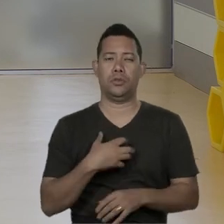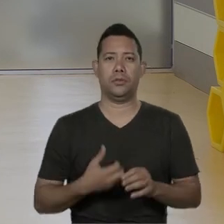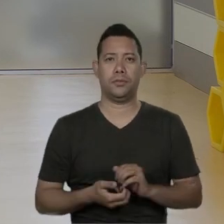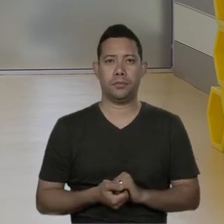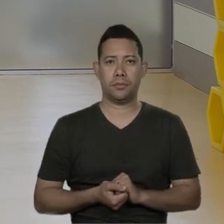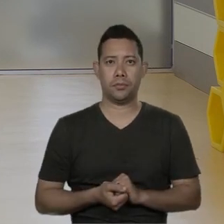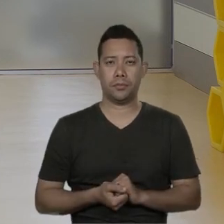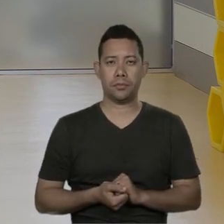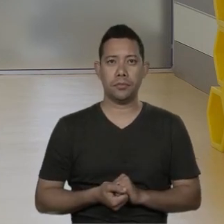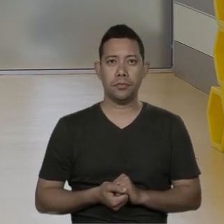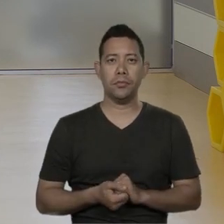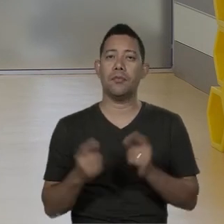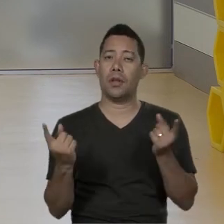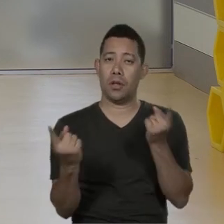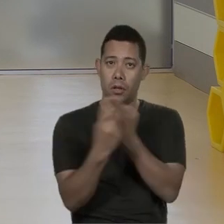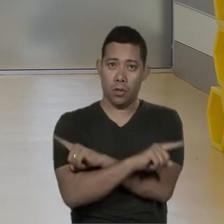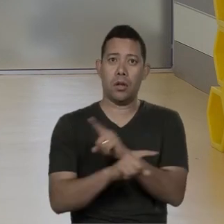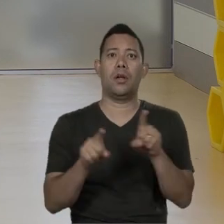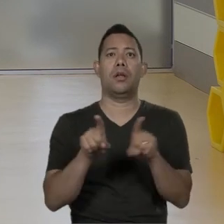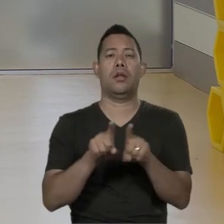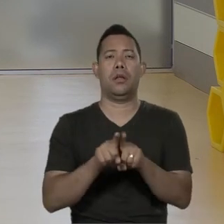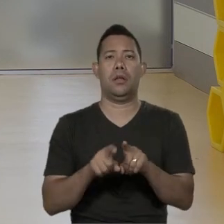volta, inclina para o outro lado.